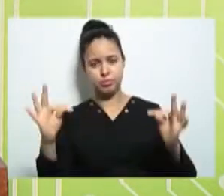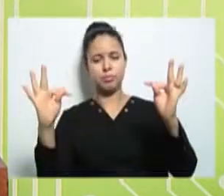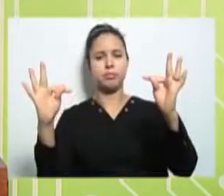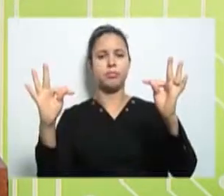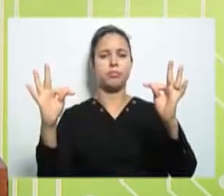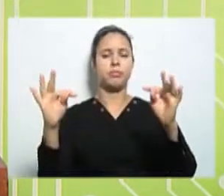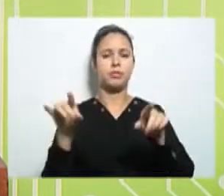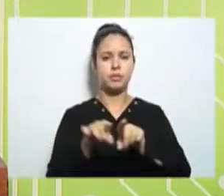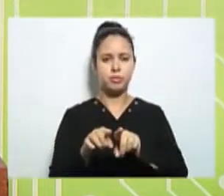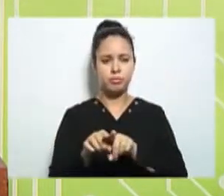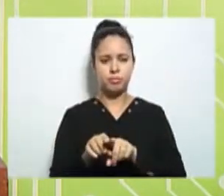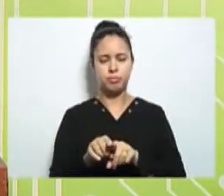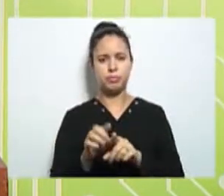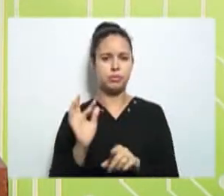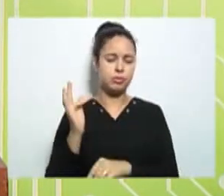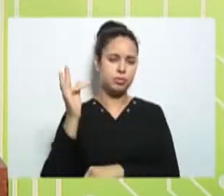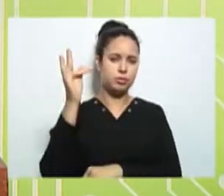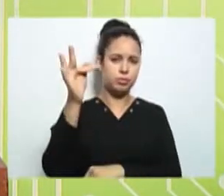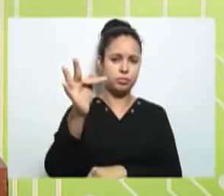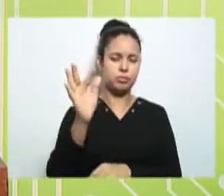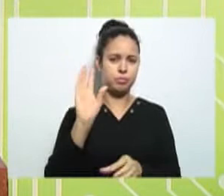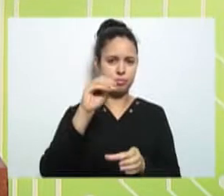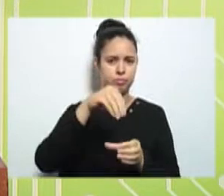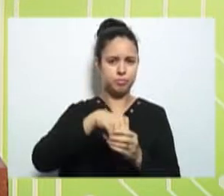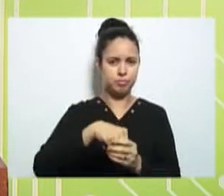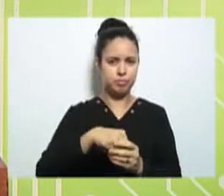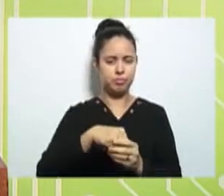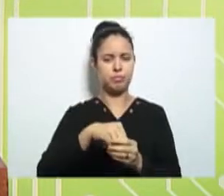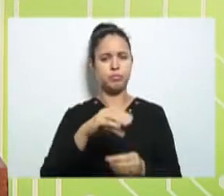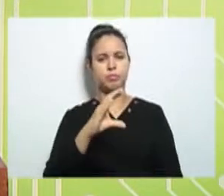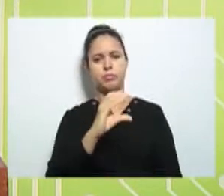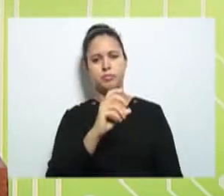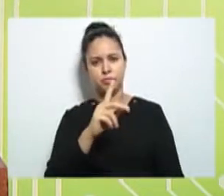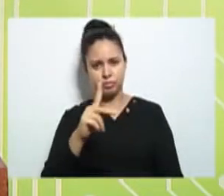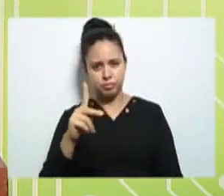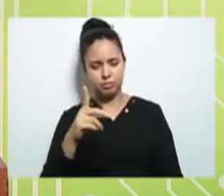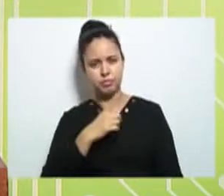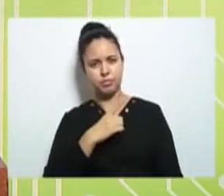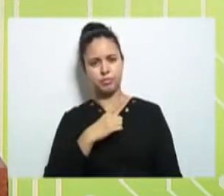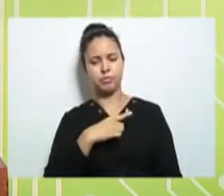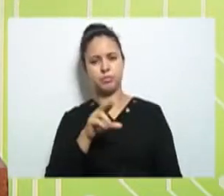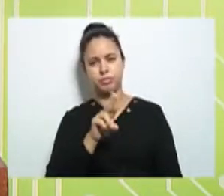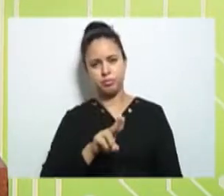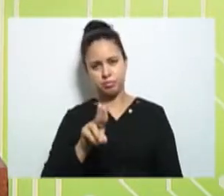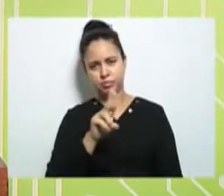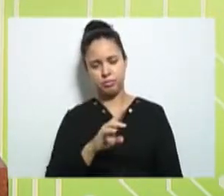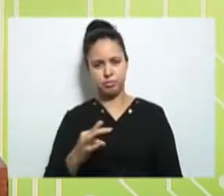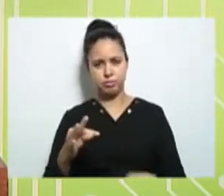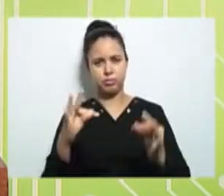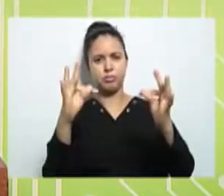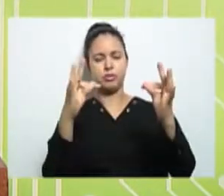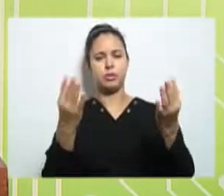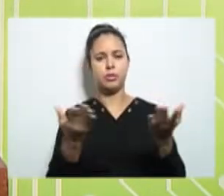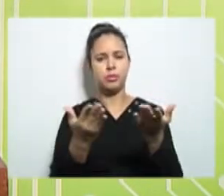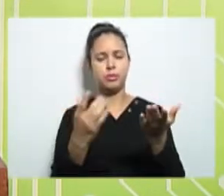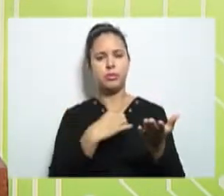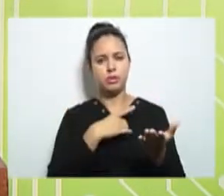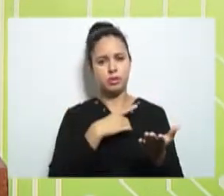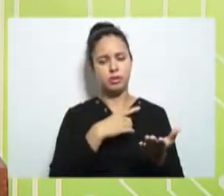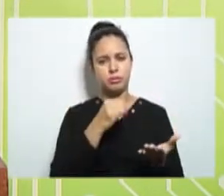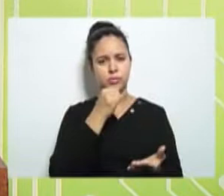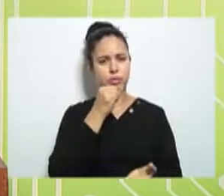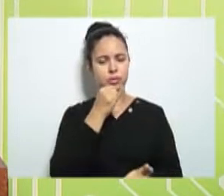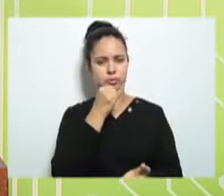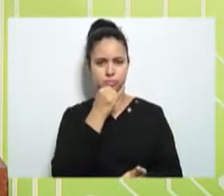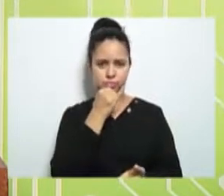cooperativa, vocês vão fazer uso desses recursos tecnológicos. E a gente tem que estar sempre o quê? Preparado, tá bom? Hoje a gente carrega computador no